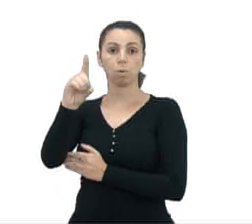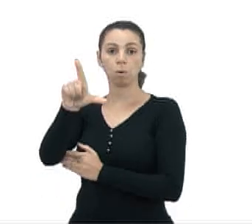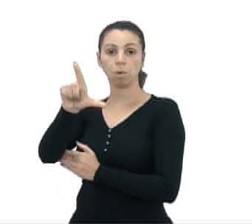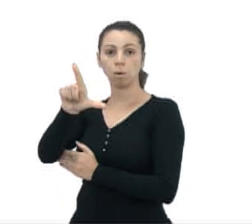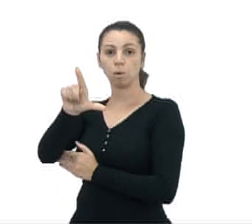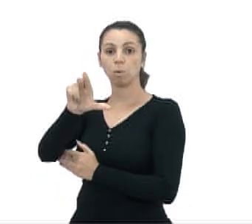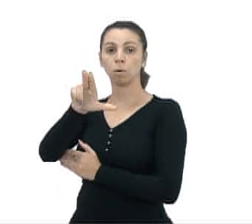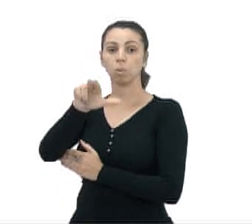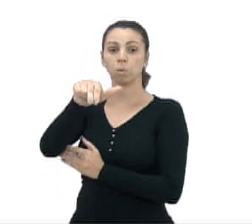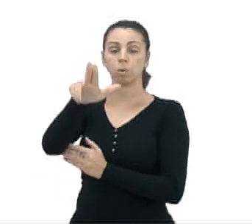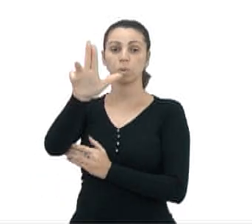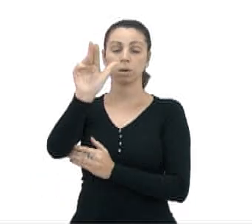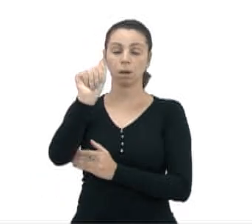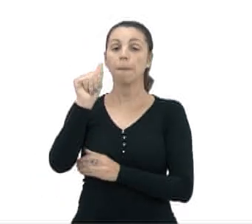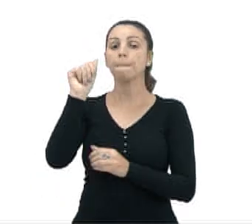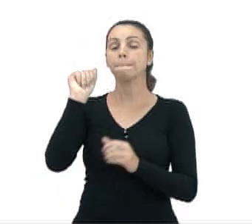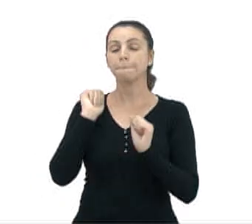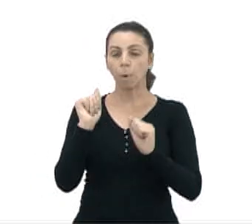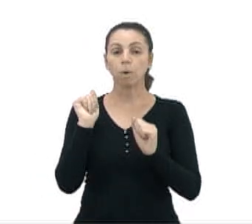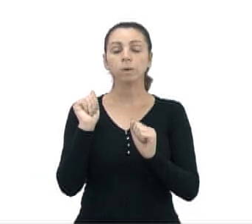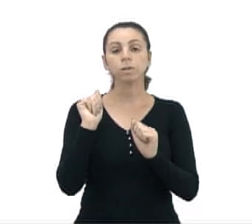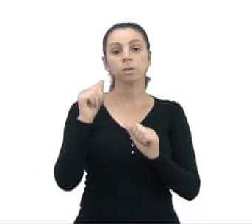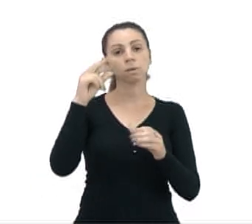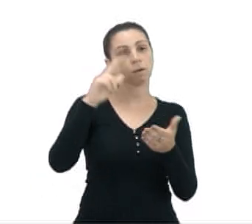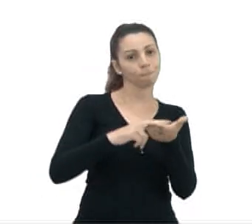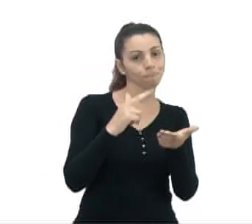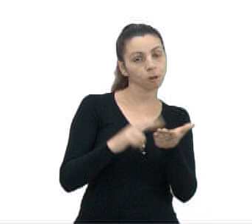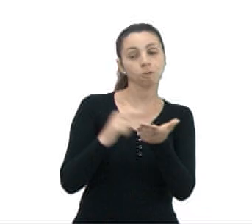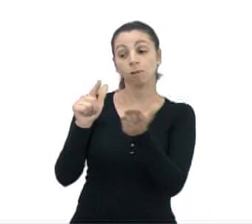nas revistas ou em jornais, beleza?